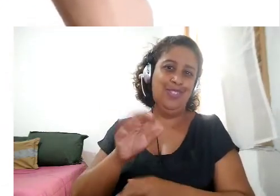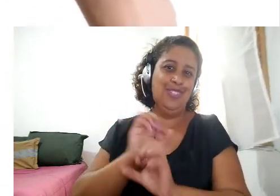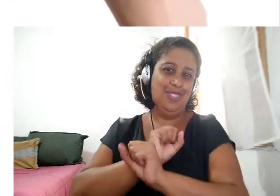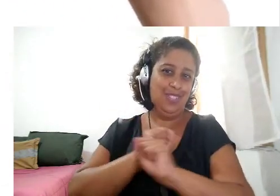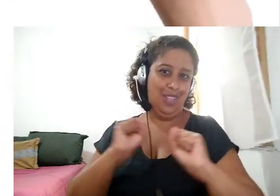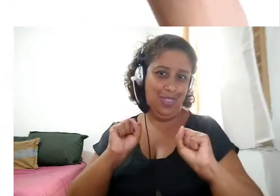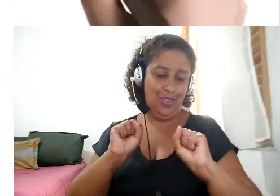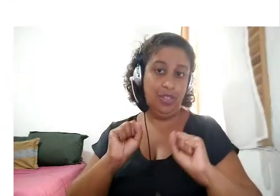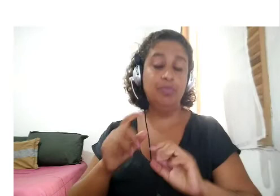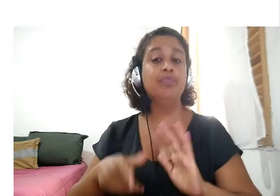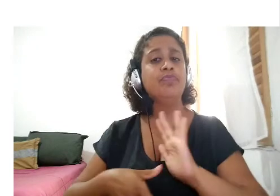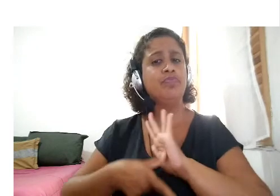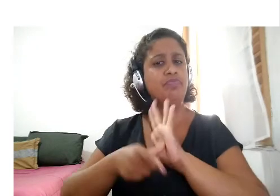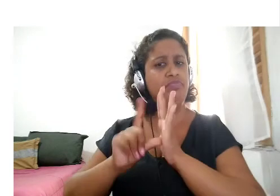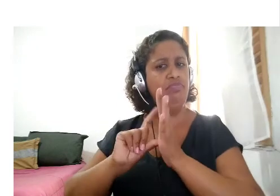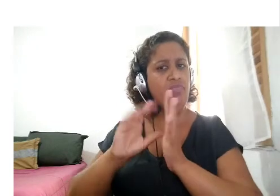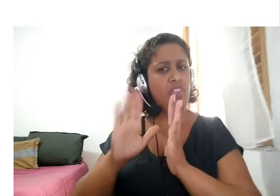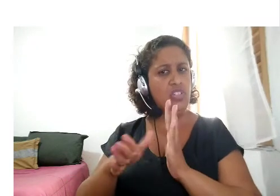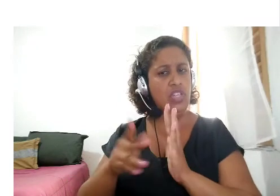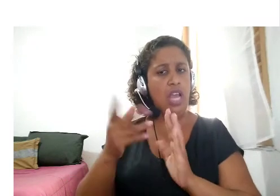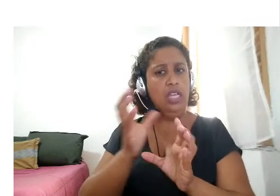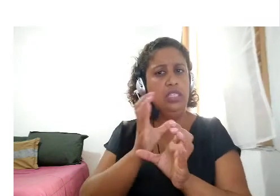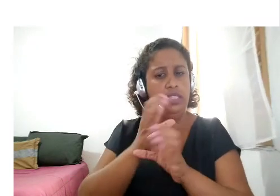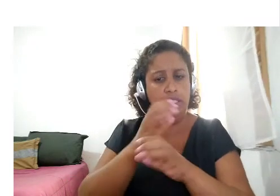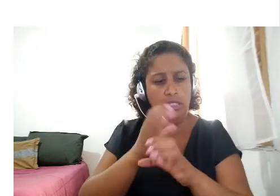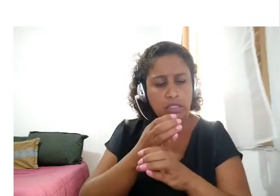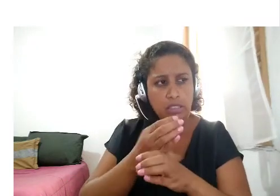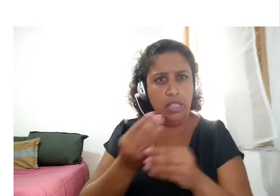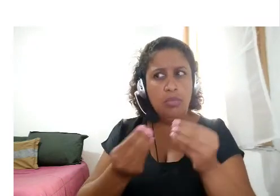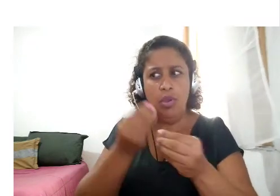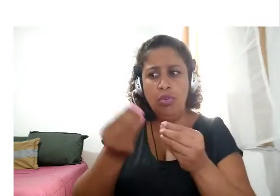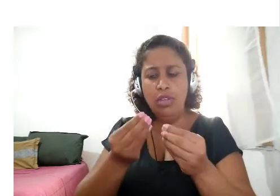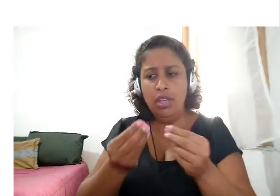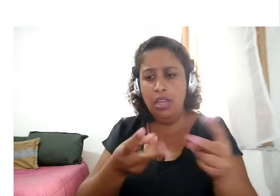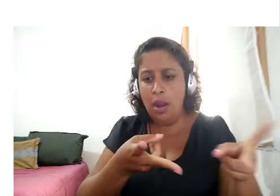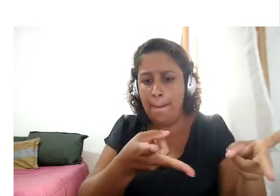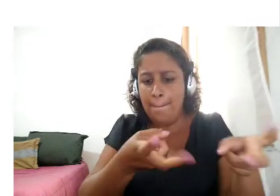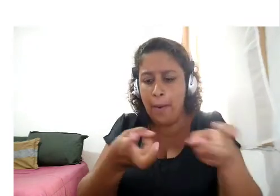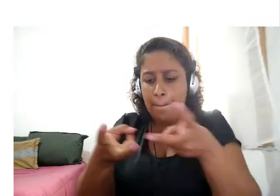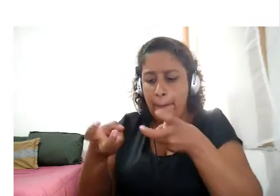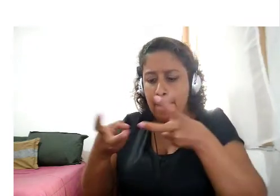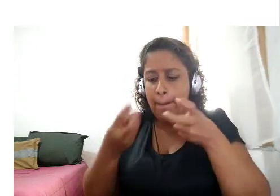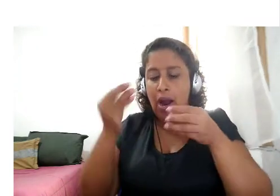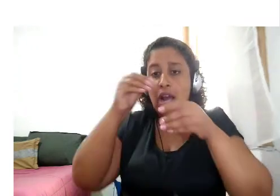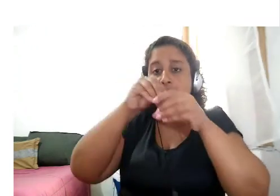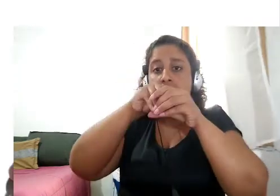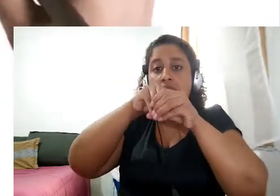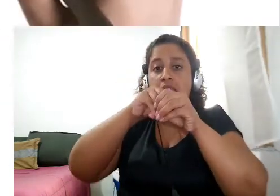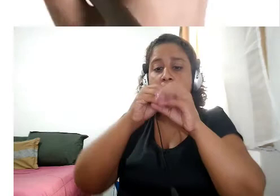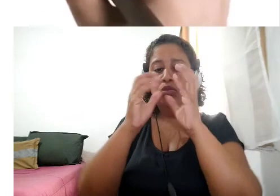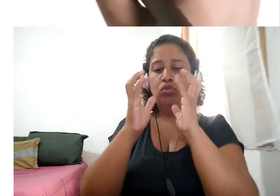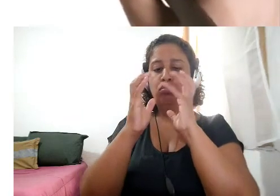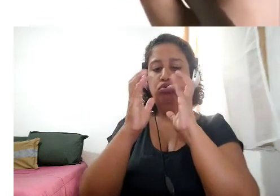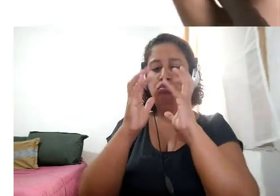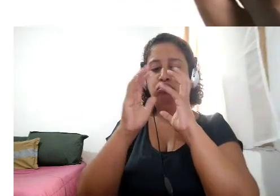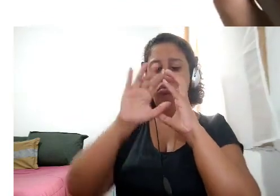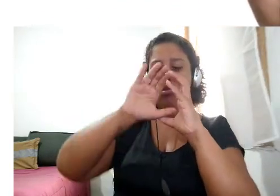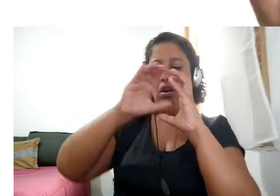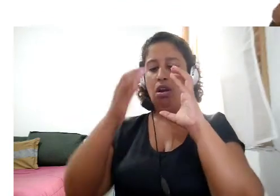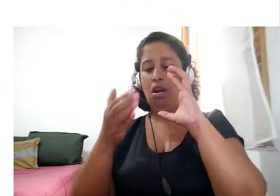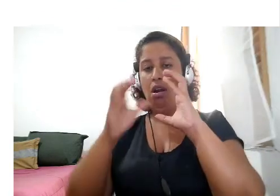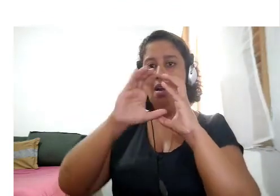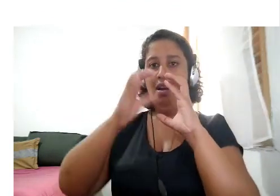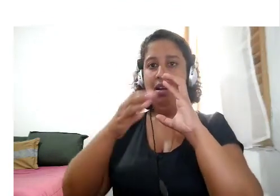que localizadas verticalmente e perpendicularmente ao córtex, essas células formam individualmente campos de